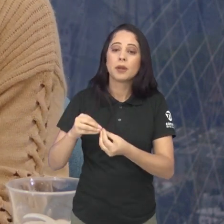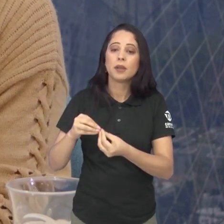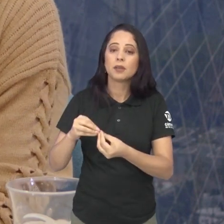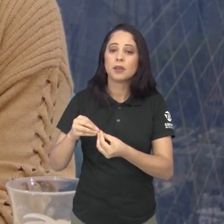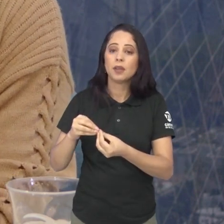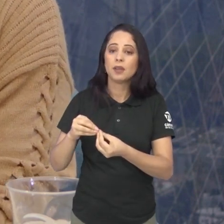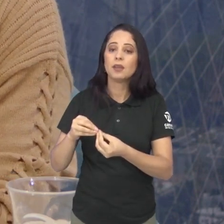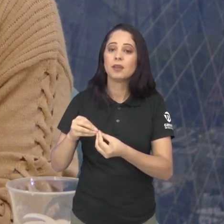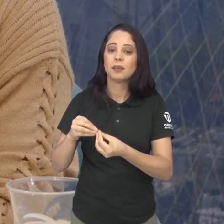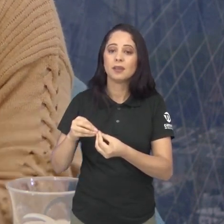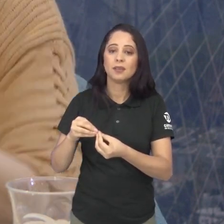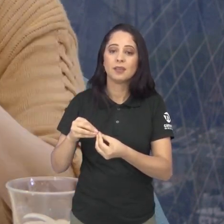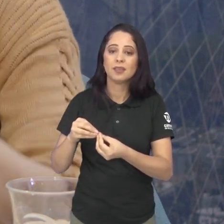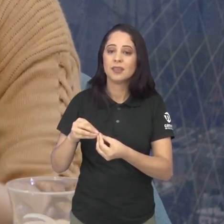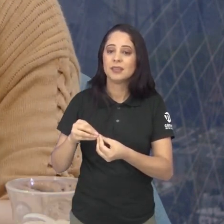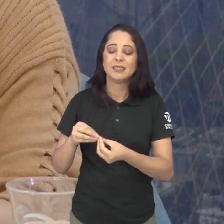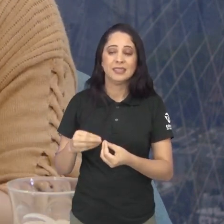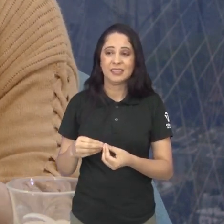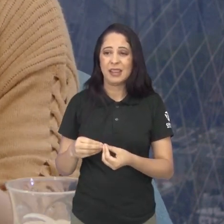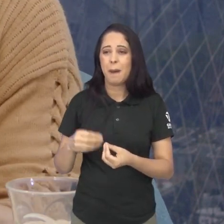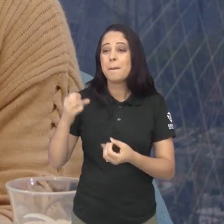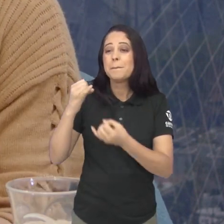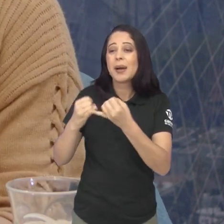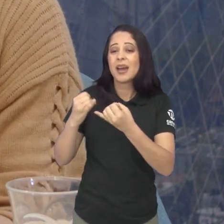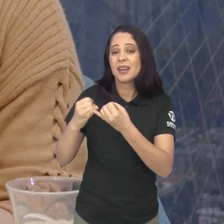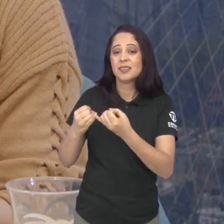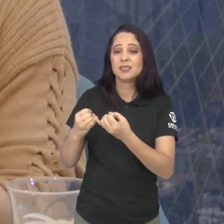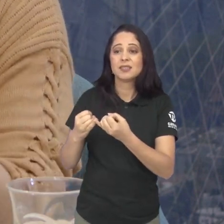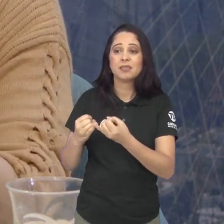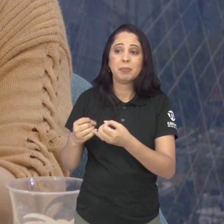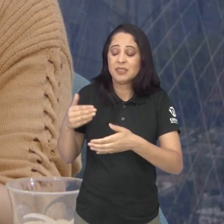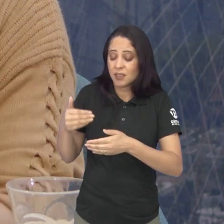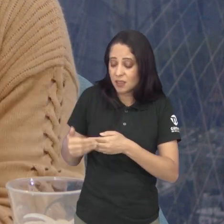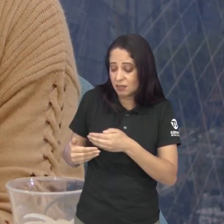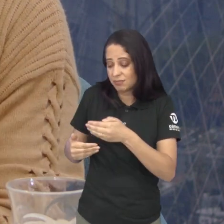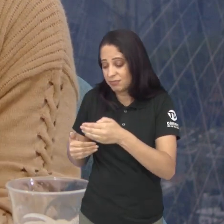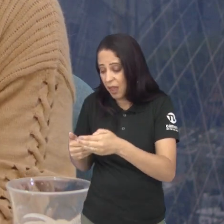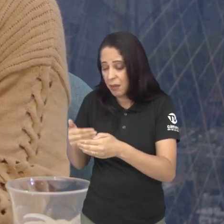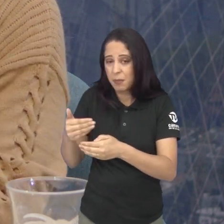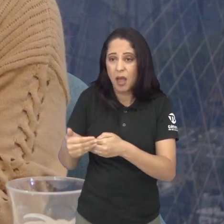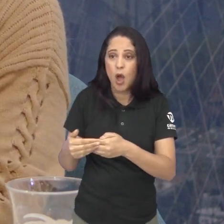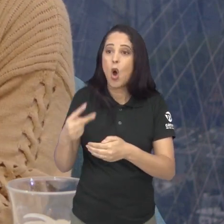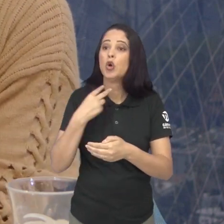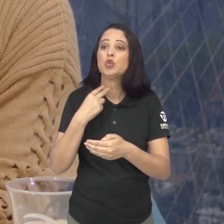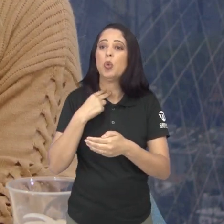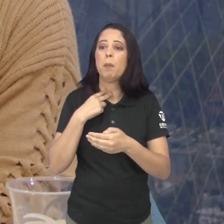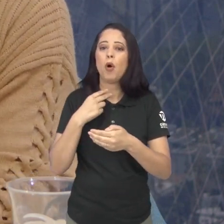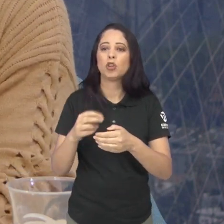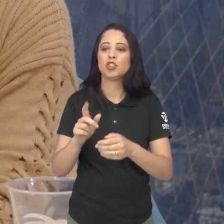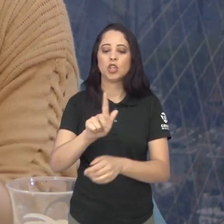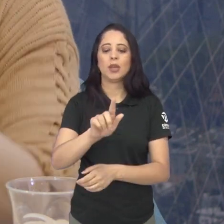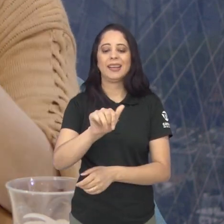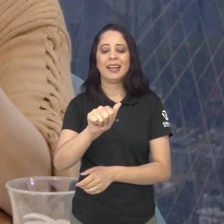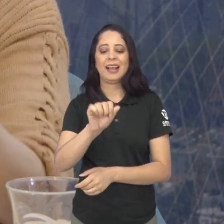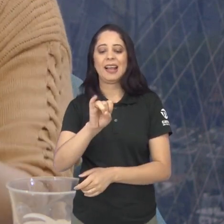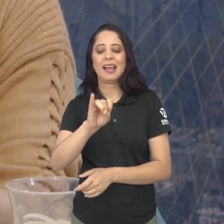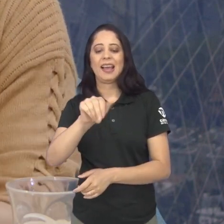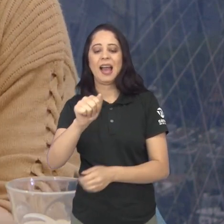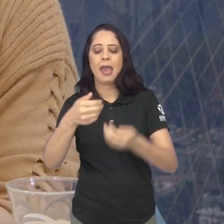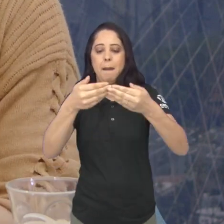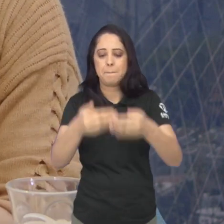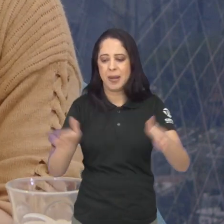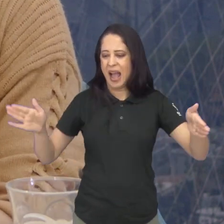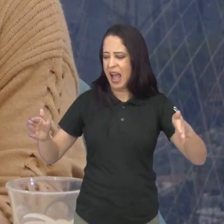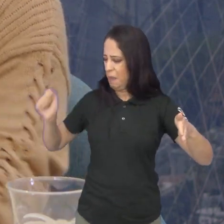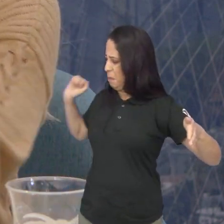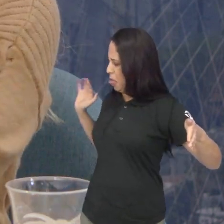também que tudo depende, é igual o desenvolvimento da criança, depende do engatinhar, não dá para já abrir o Gaia ou